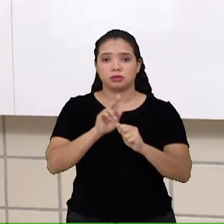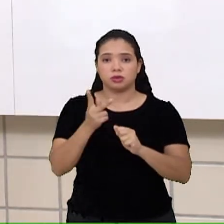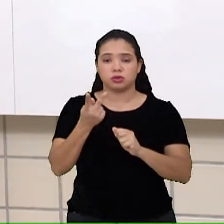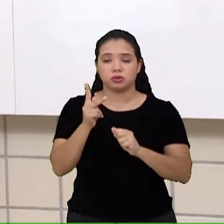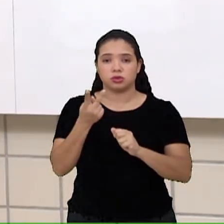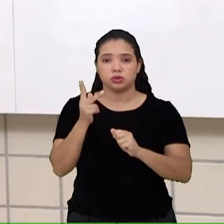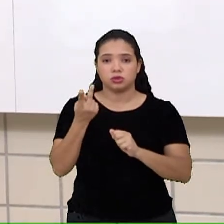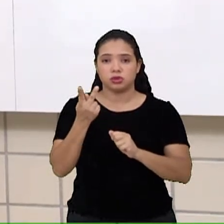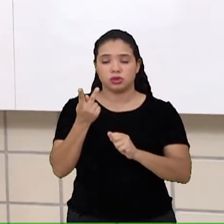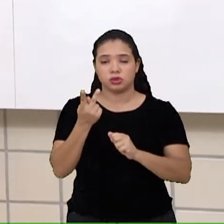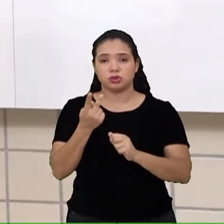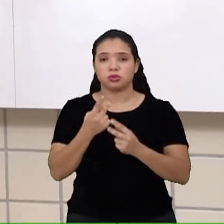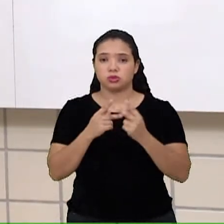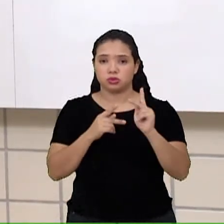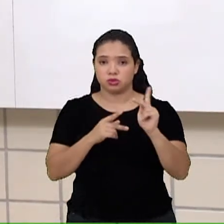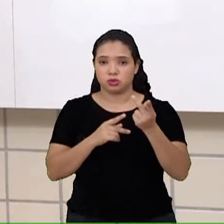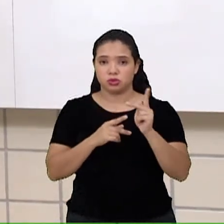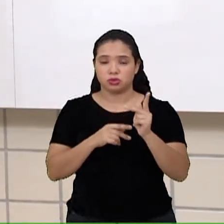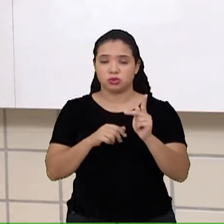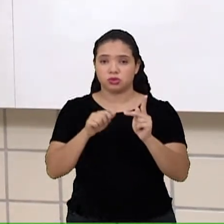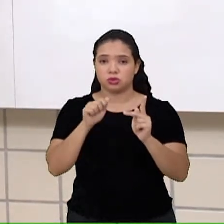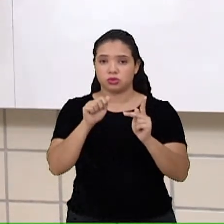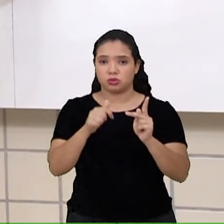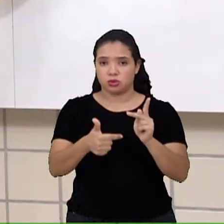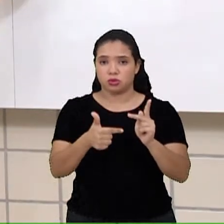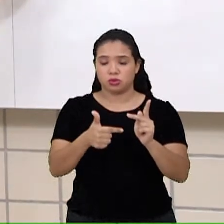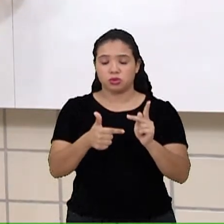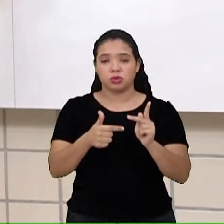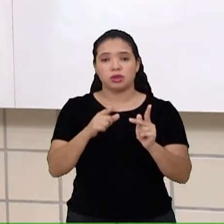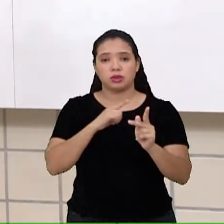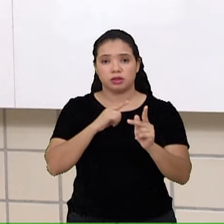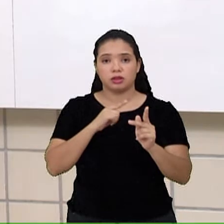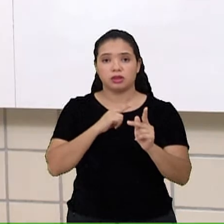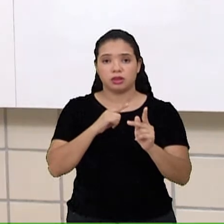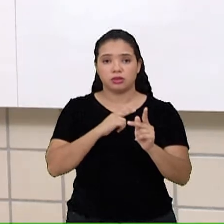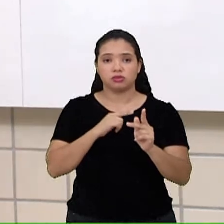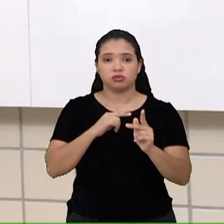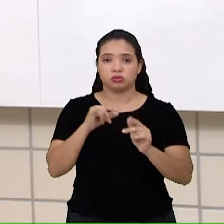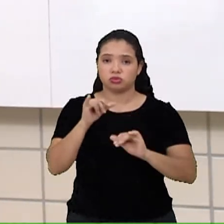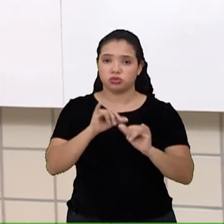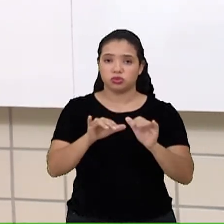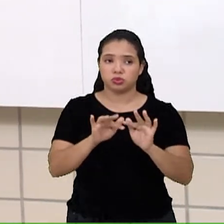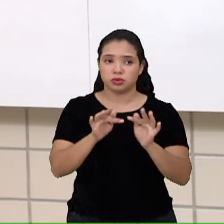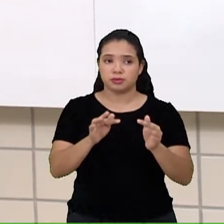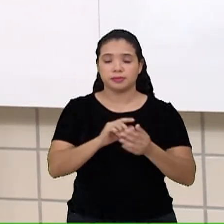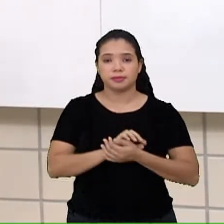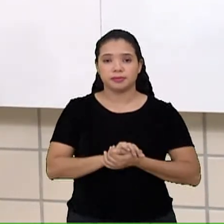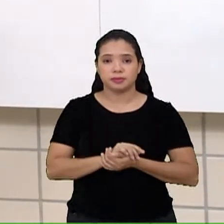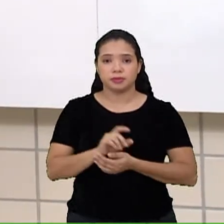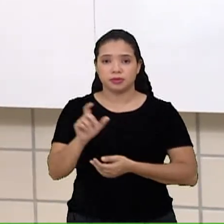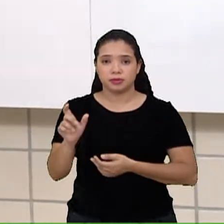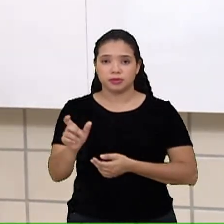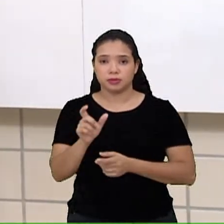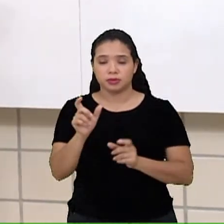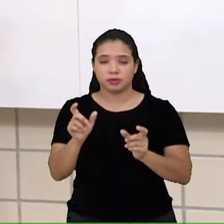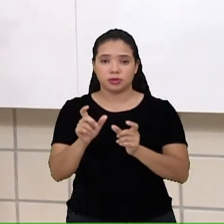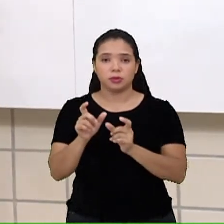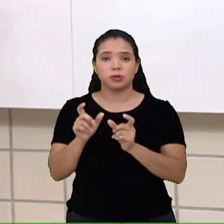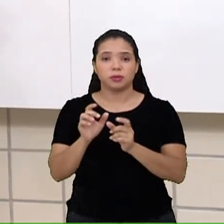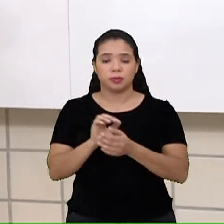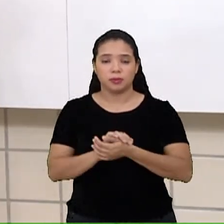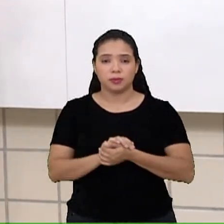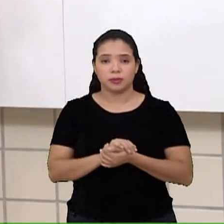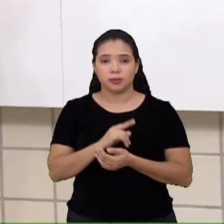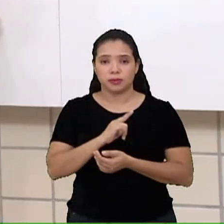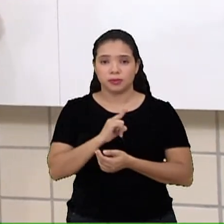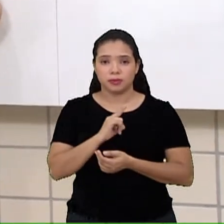né? Certo? Que vai formar a minha substância simples. Uma substância composta, eu